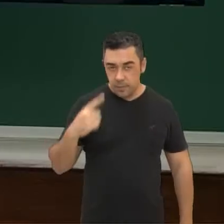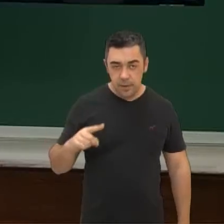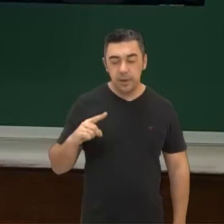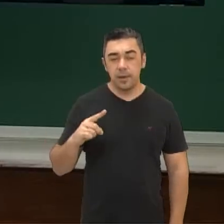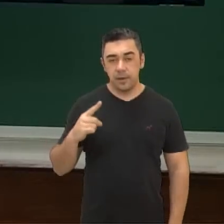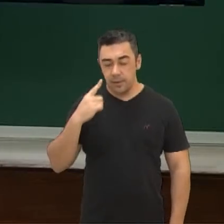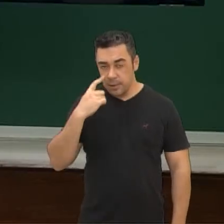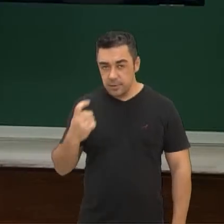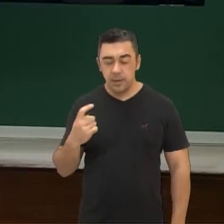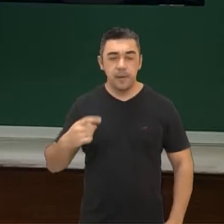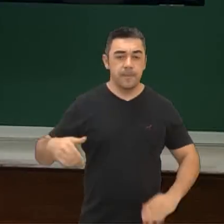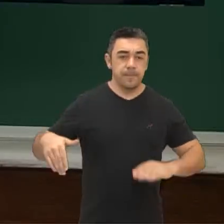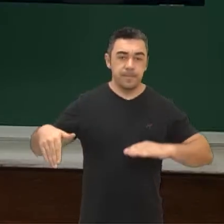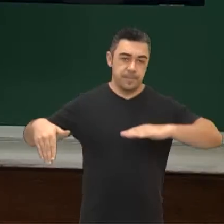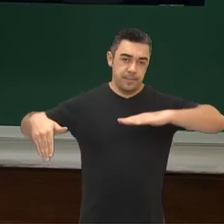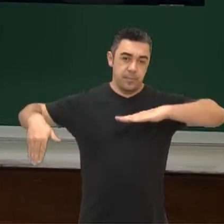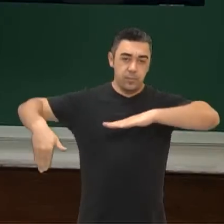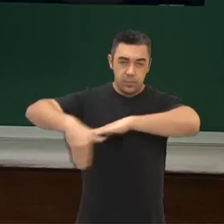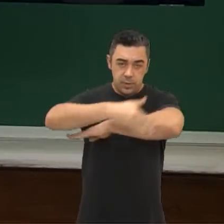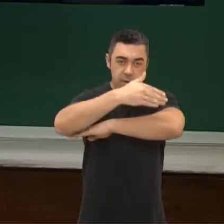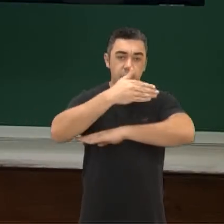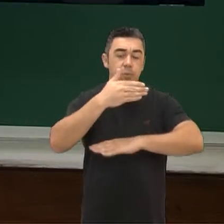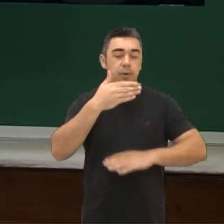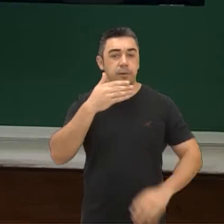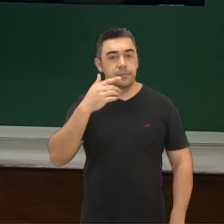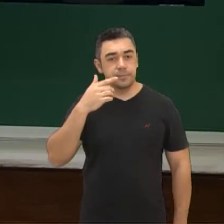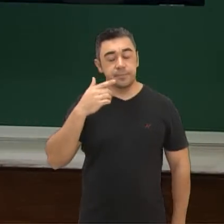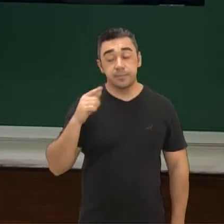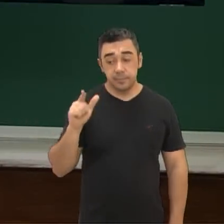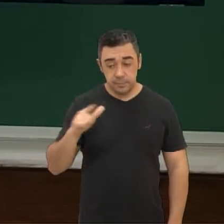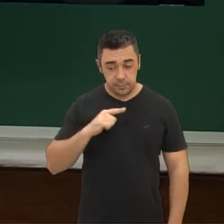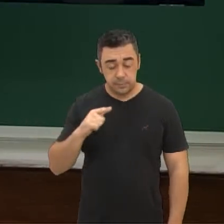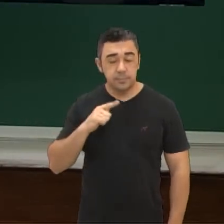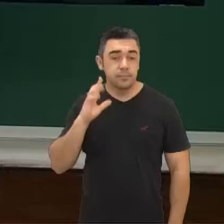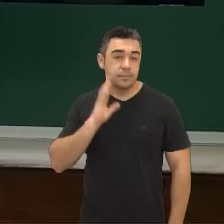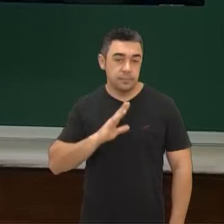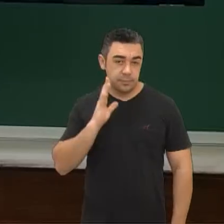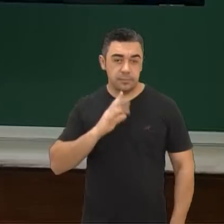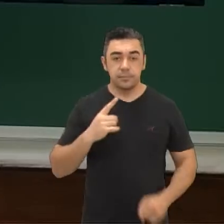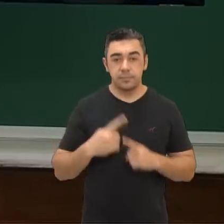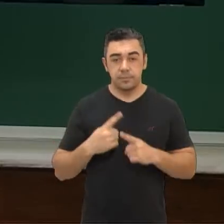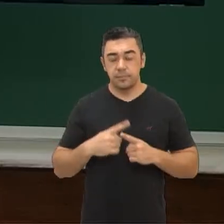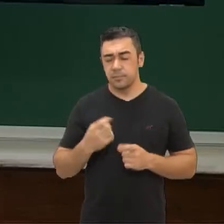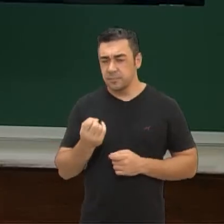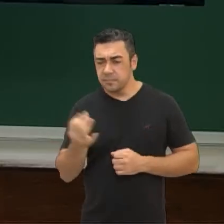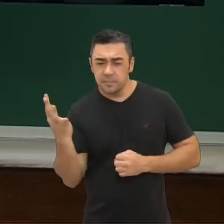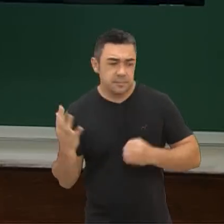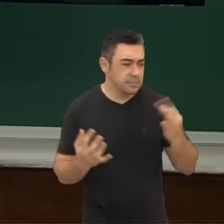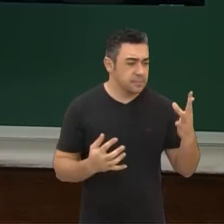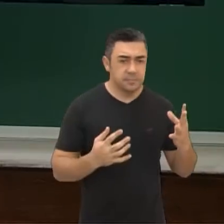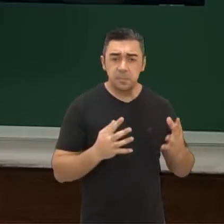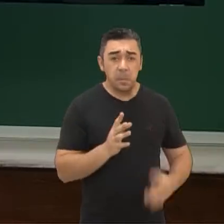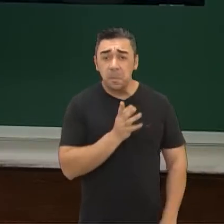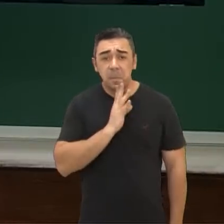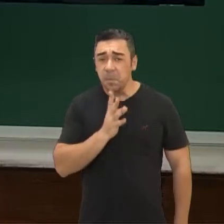se estivesse começando uma discussão. Porque assim, eles vão dar o tema da música que eles vão cantar. Um deles escolhe